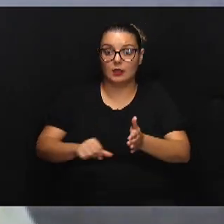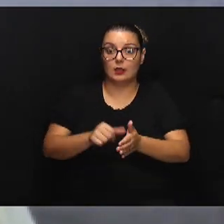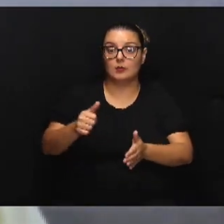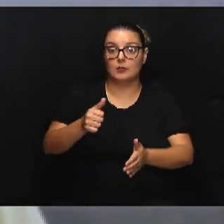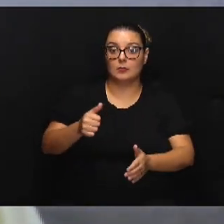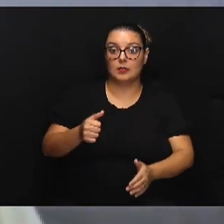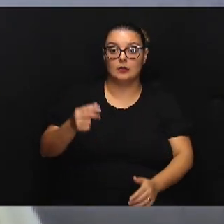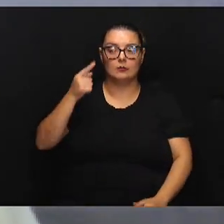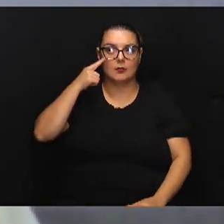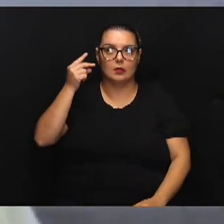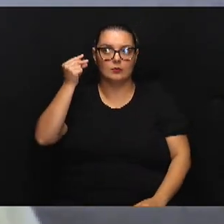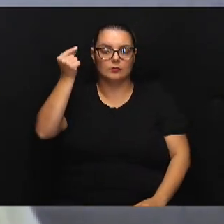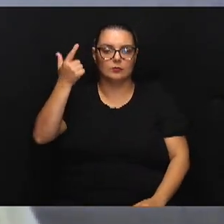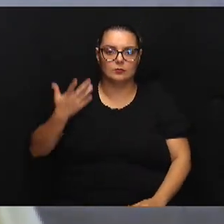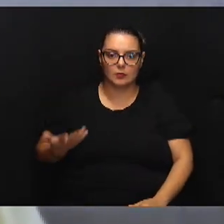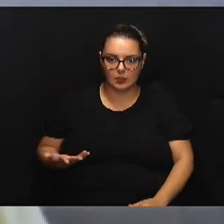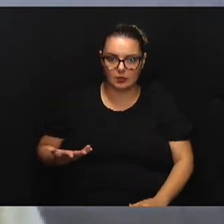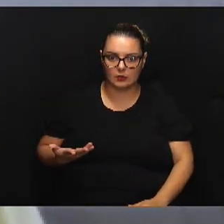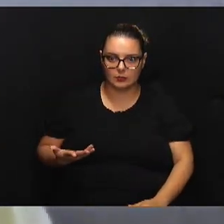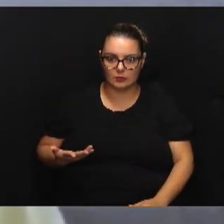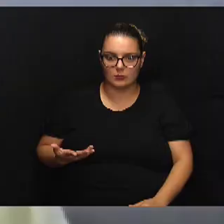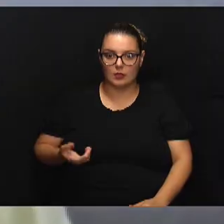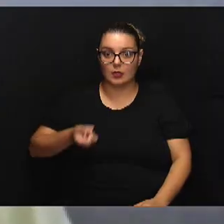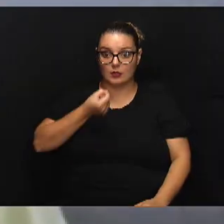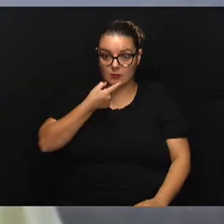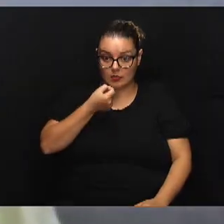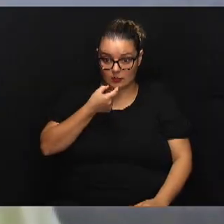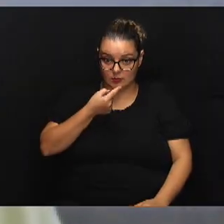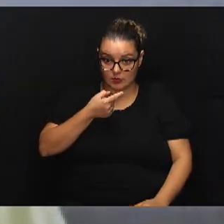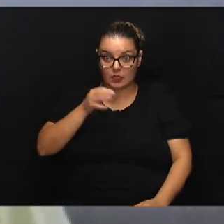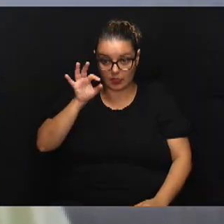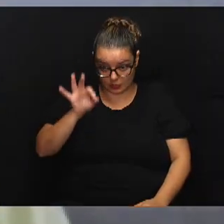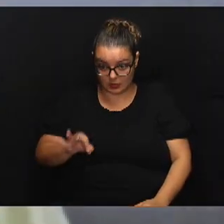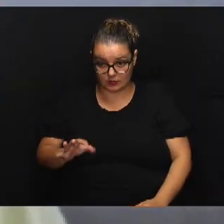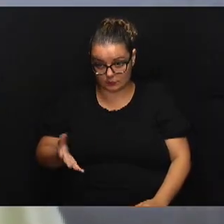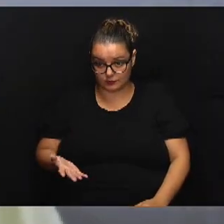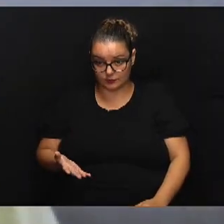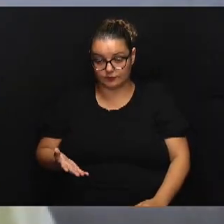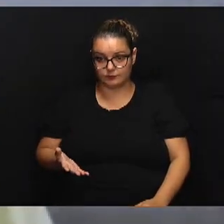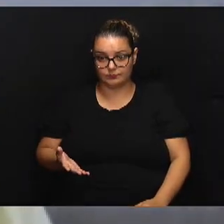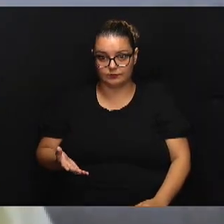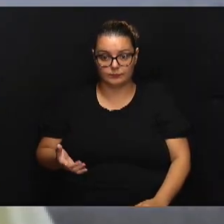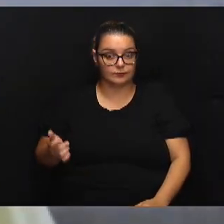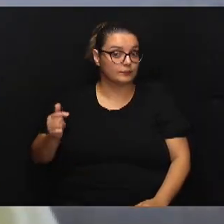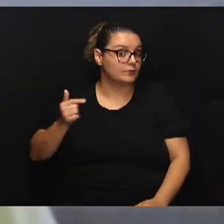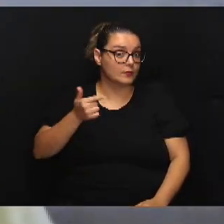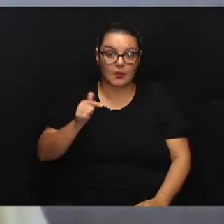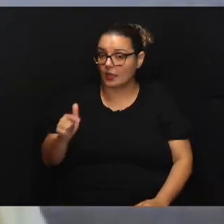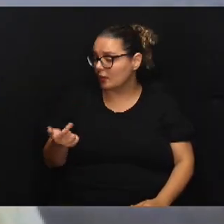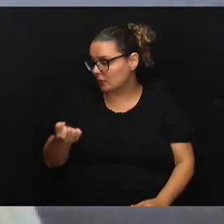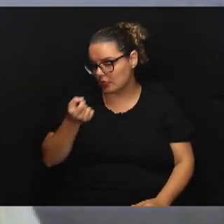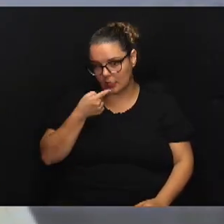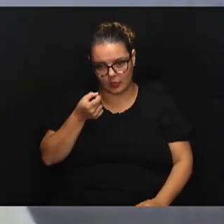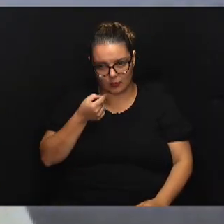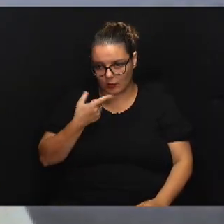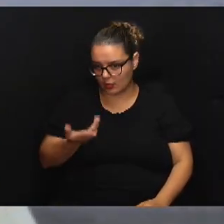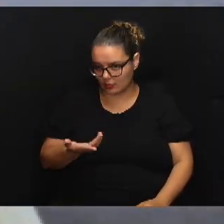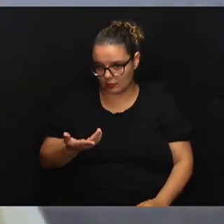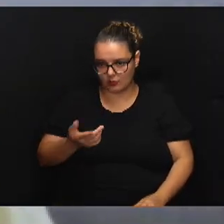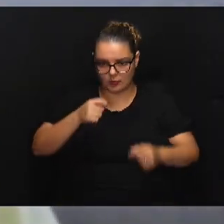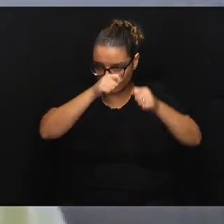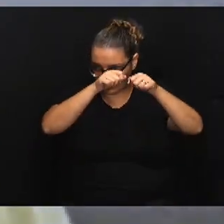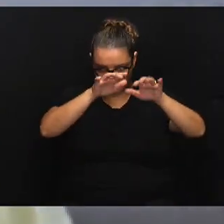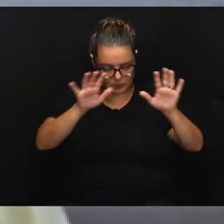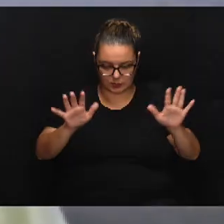pula na nossa cabeça é medicação, literalmente. Não existe uma medicação para o